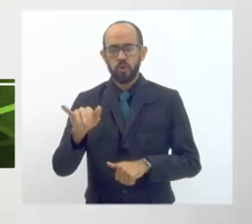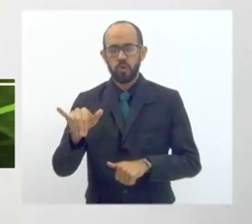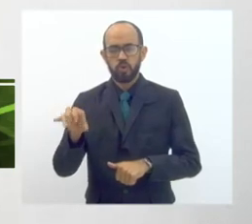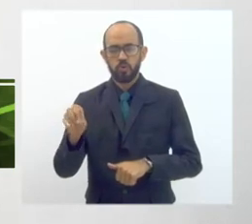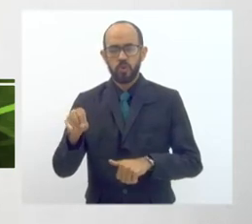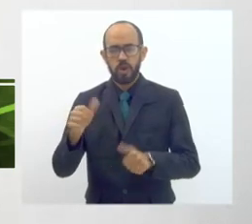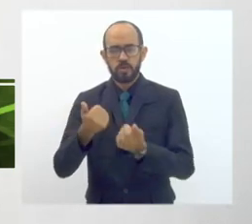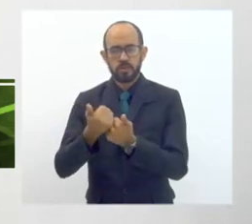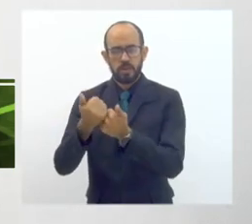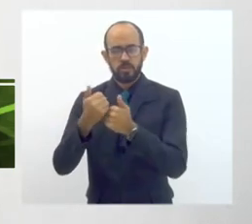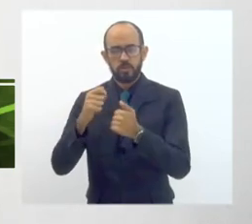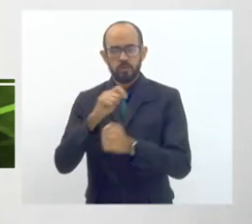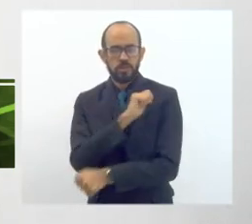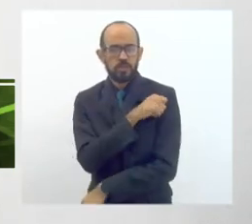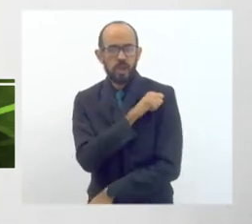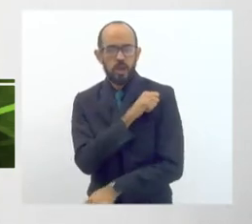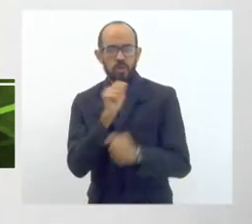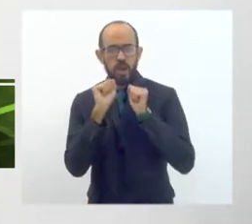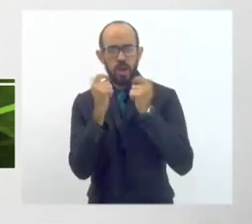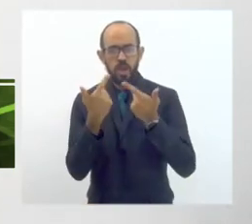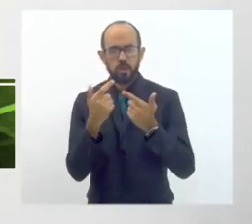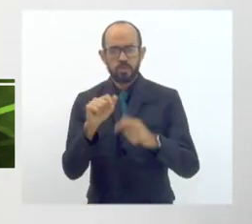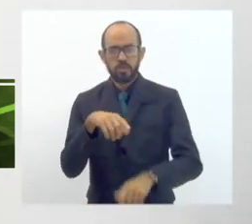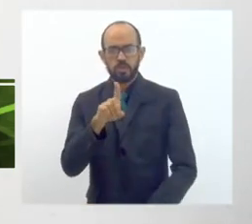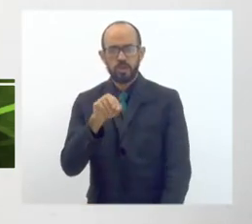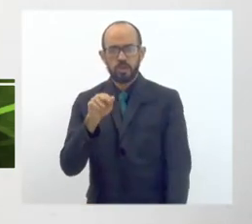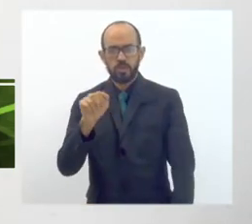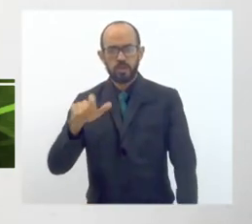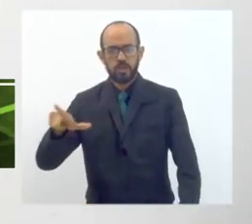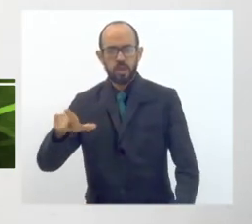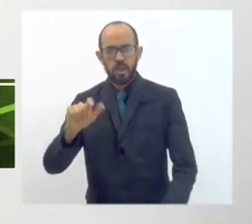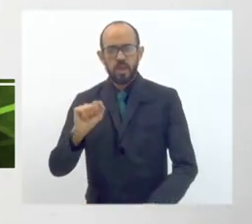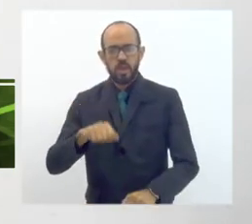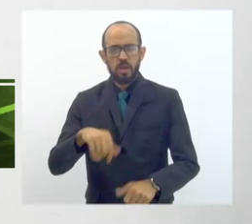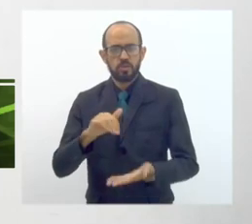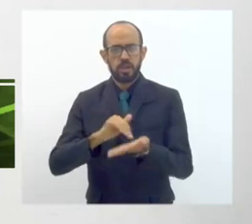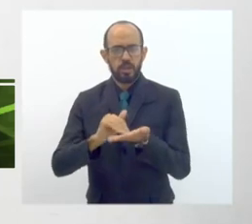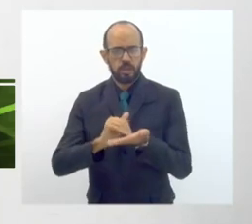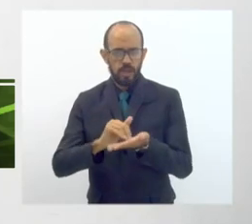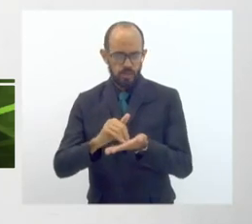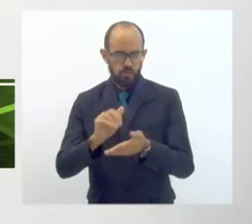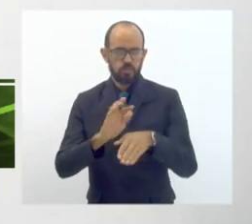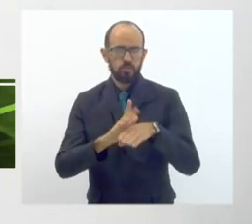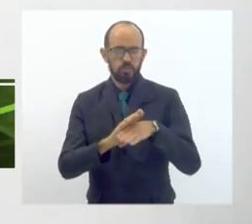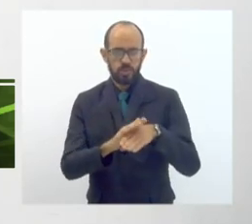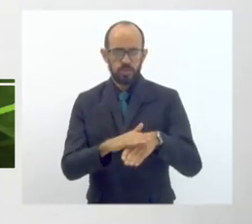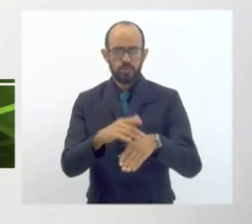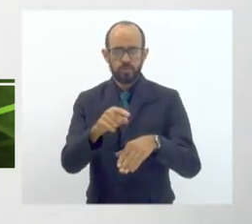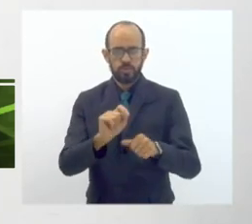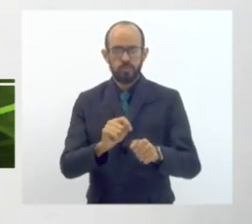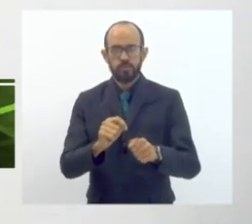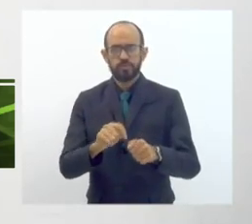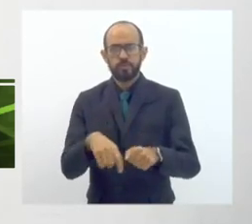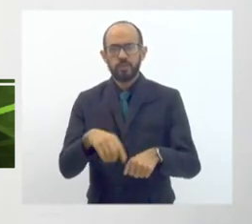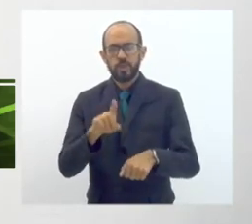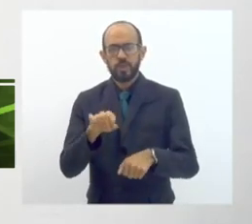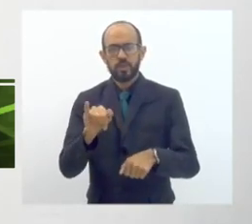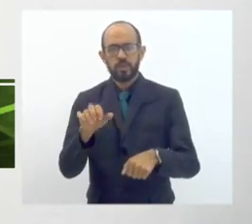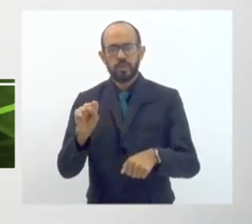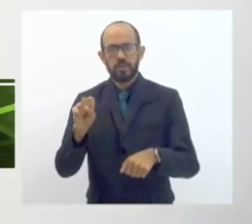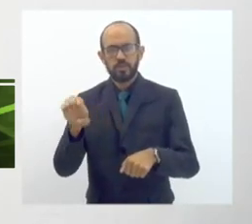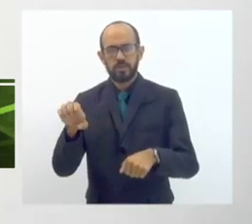Carvalho, secretário de Saúde de Caxias. A Deise de Oliveira, subsecretário de Saúde do Estado.